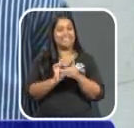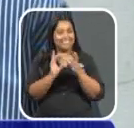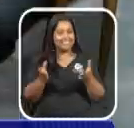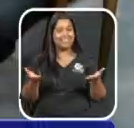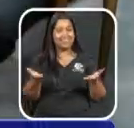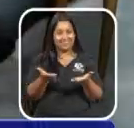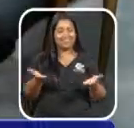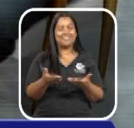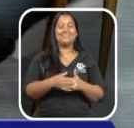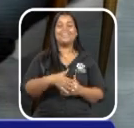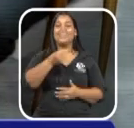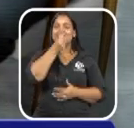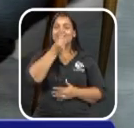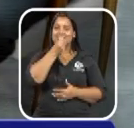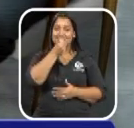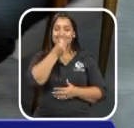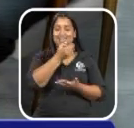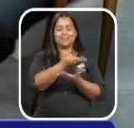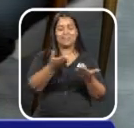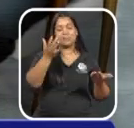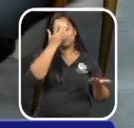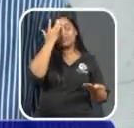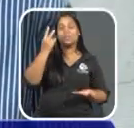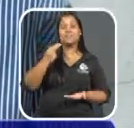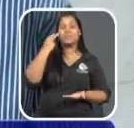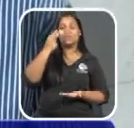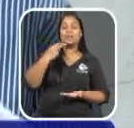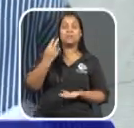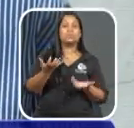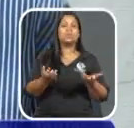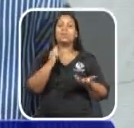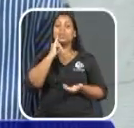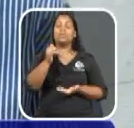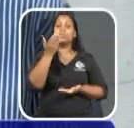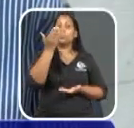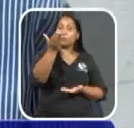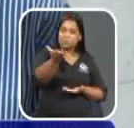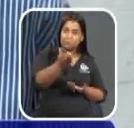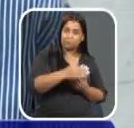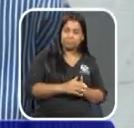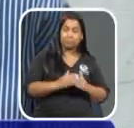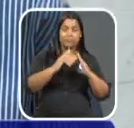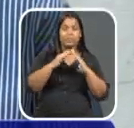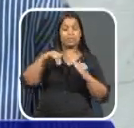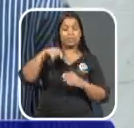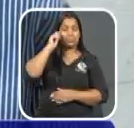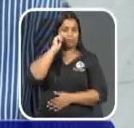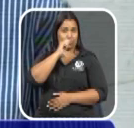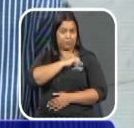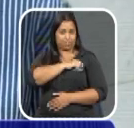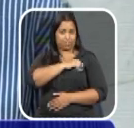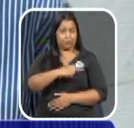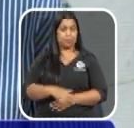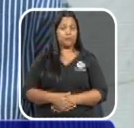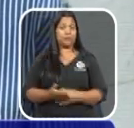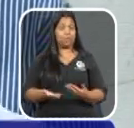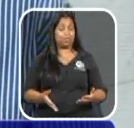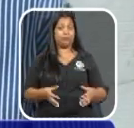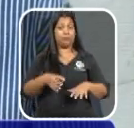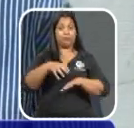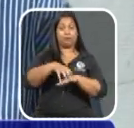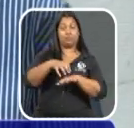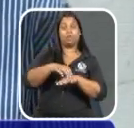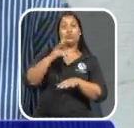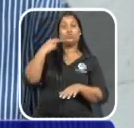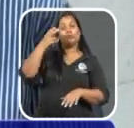esse espaço na questão de ordem para os vereadores. E eu queria falar a você, munícipe de São José do Rio Preto, que o gabinete